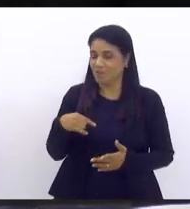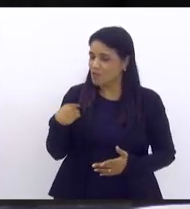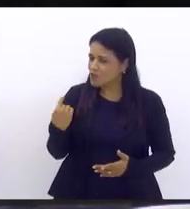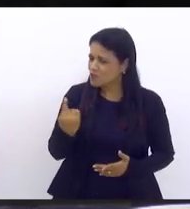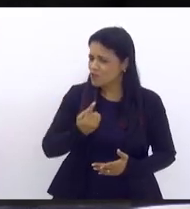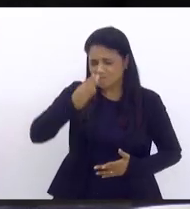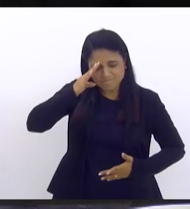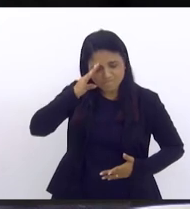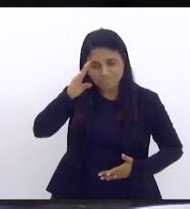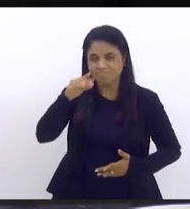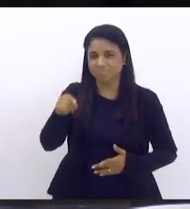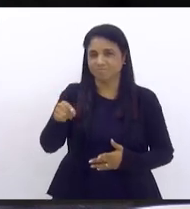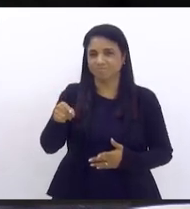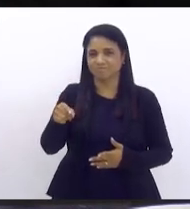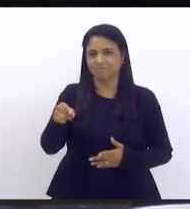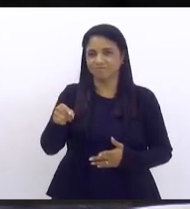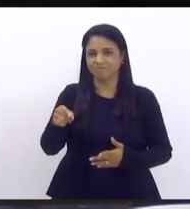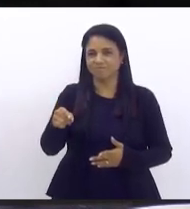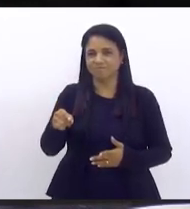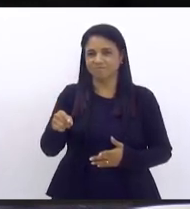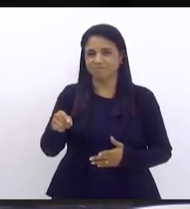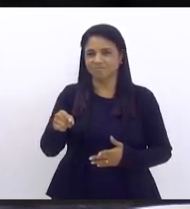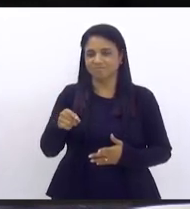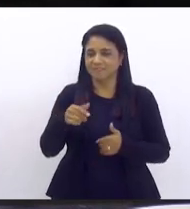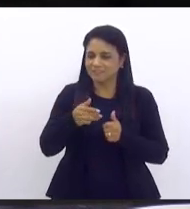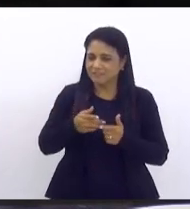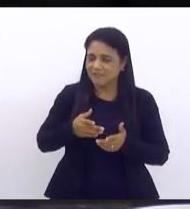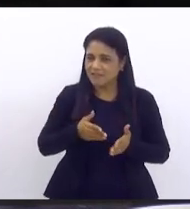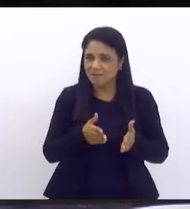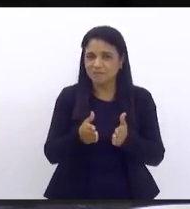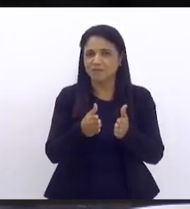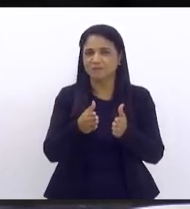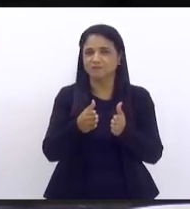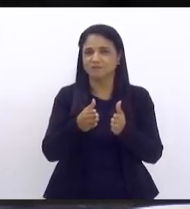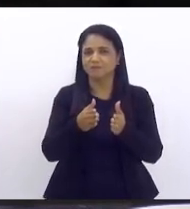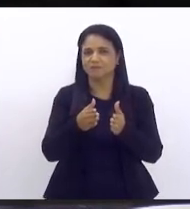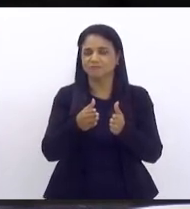fundamental que nós olhemos para essa história e caminhemos dizendo: